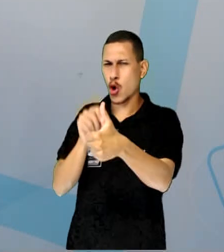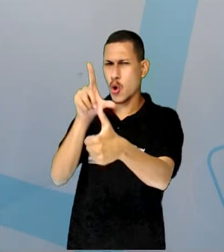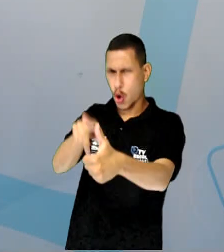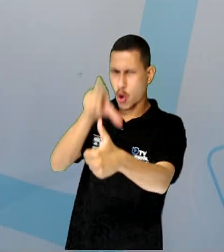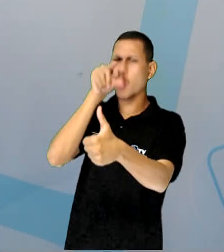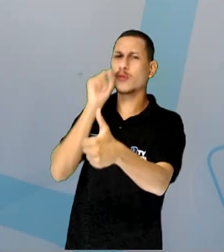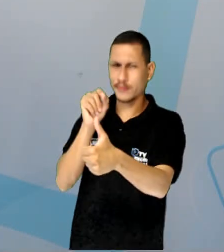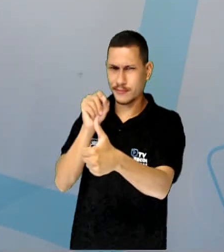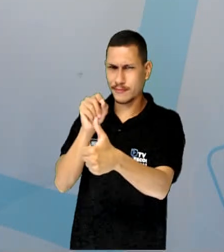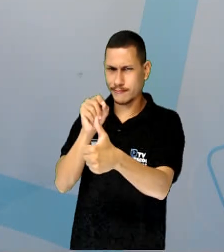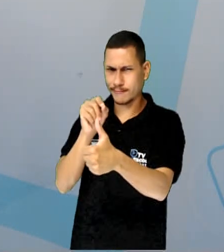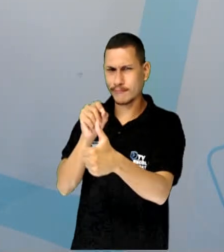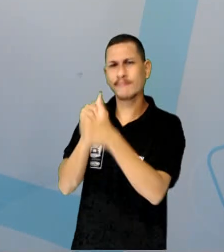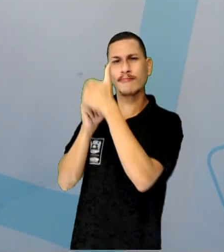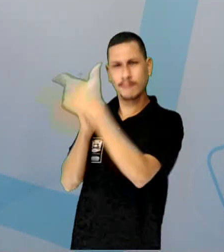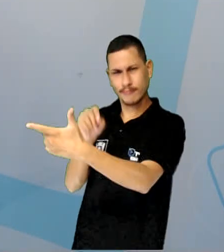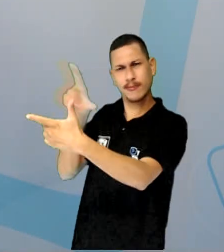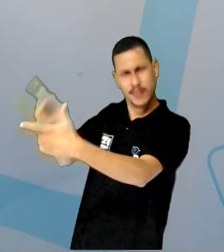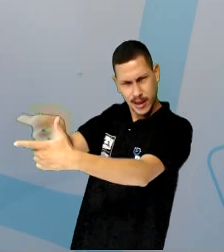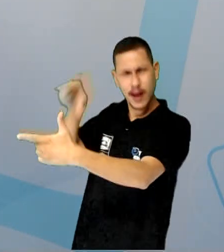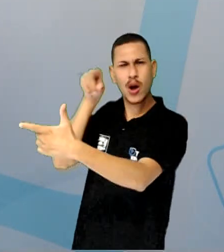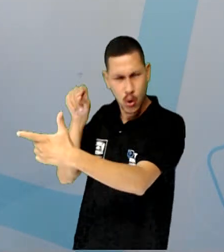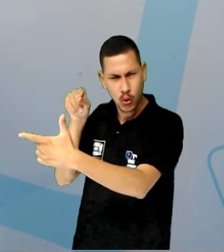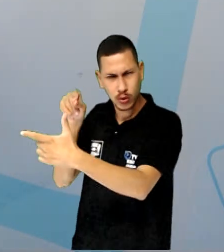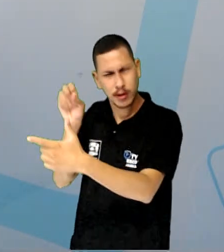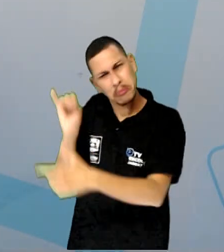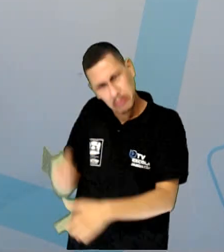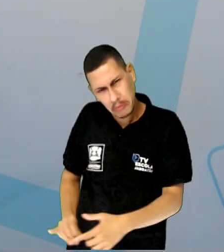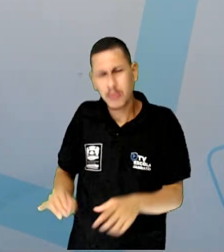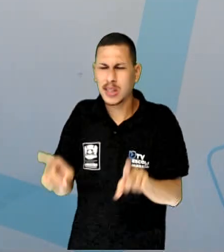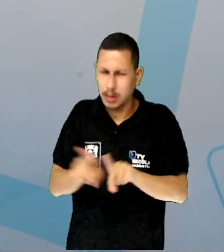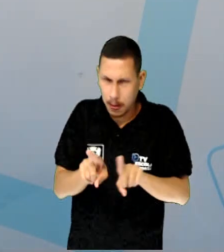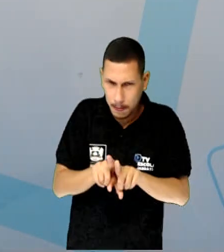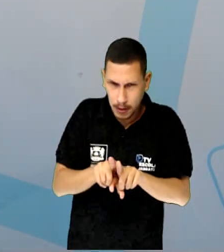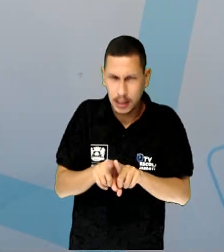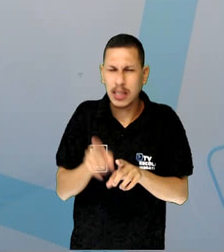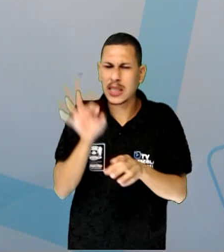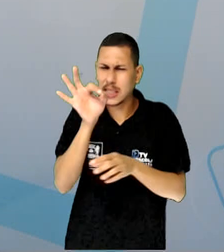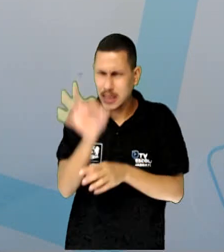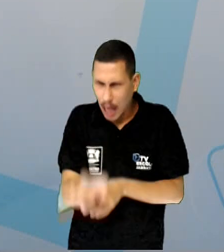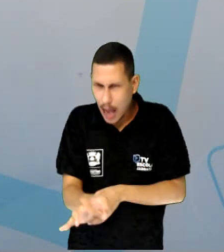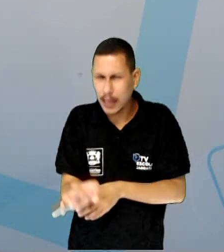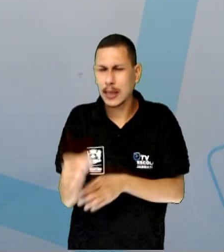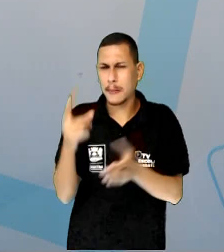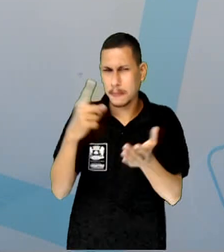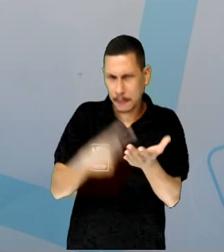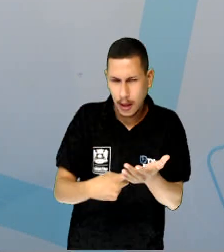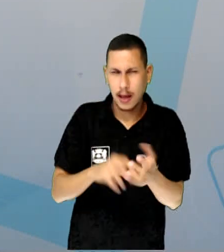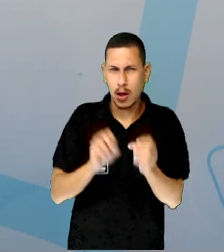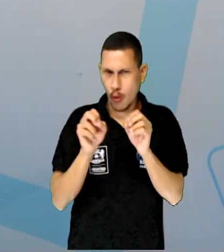a first conditional e qual delas é a second conditional. Tudo